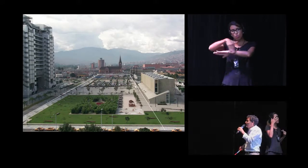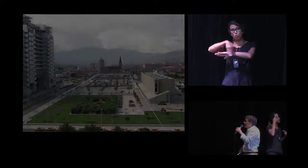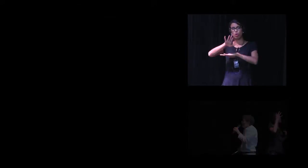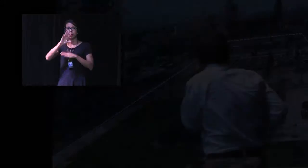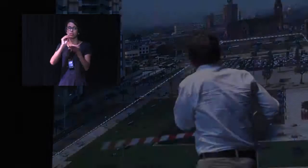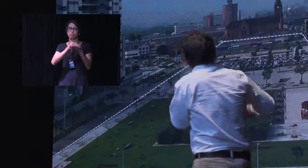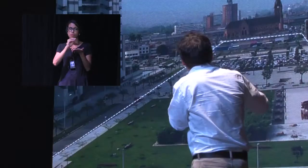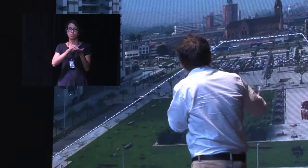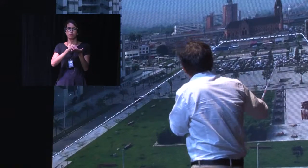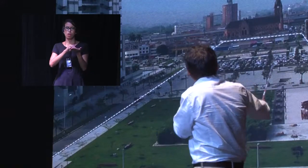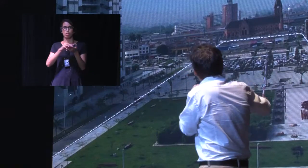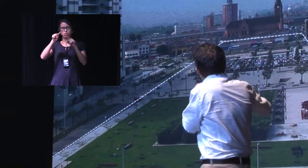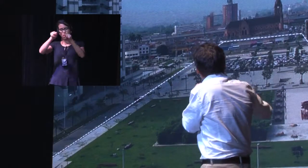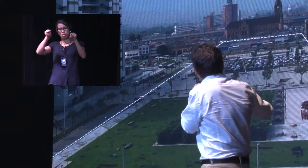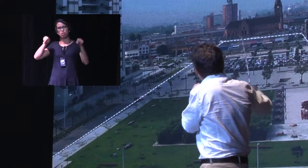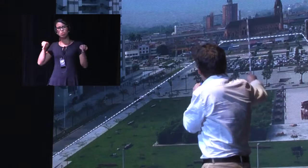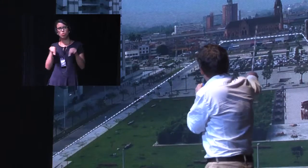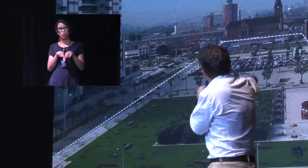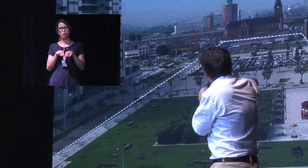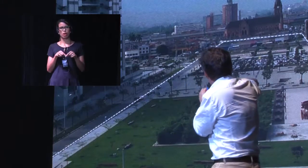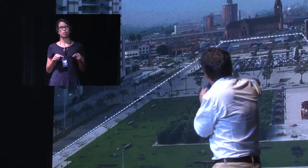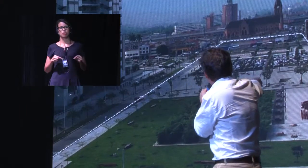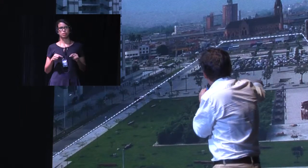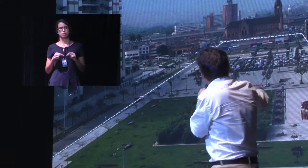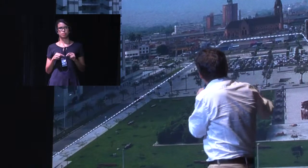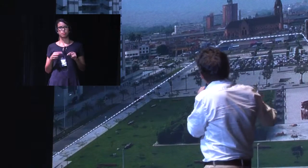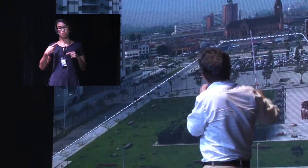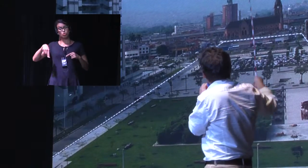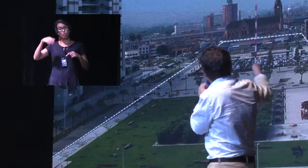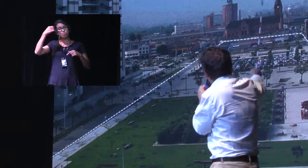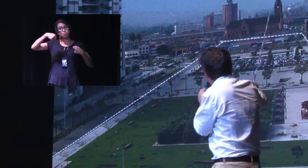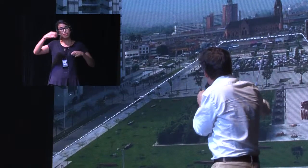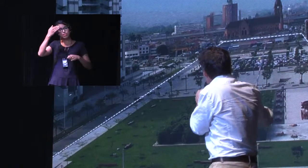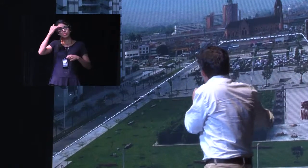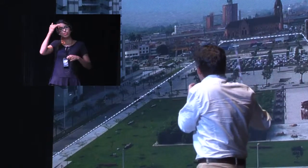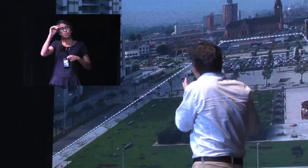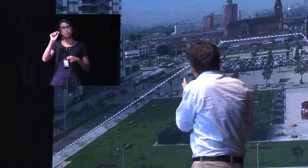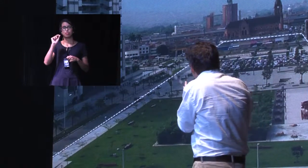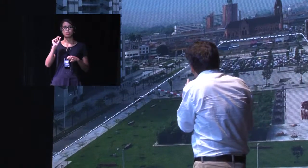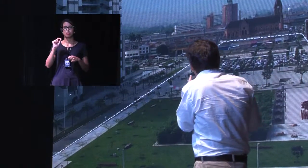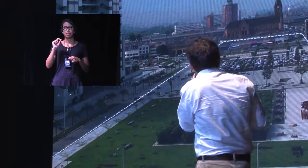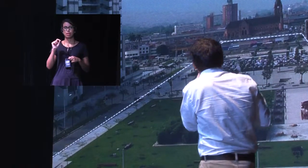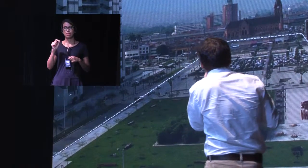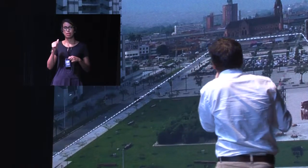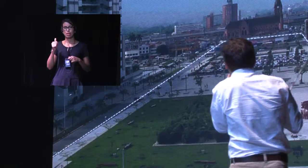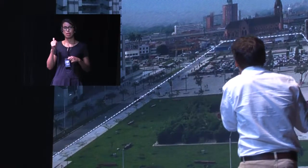vinculantes. Apesar de haver uma via, falta uma